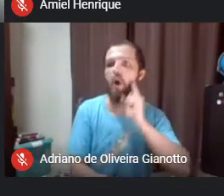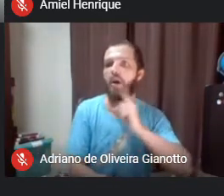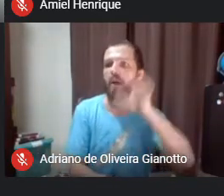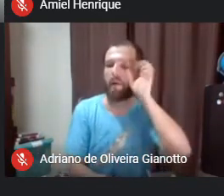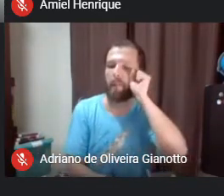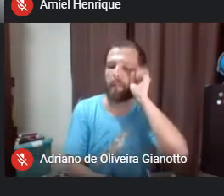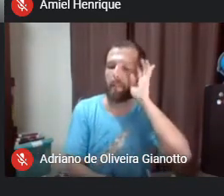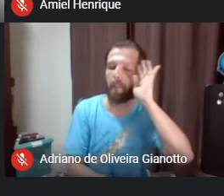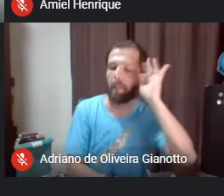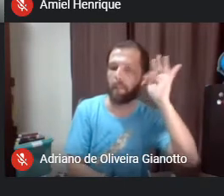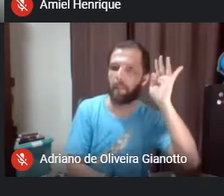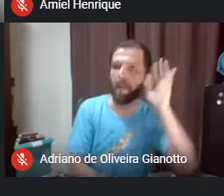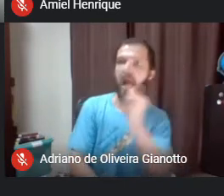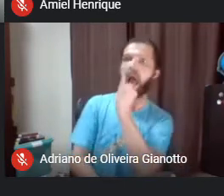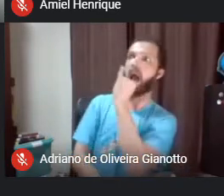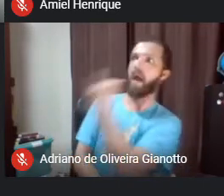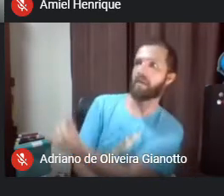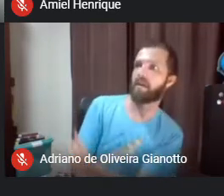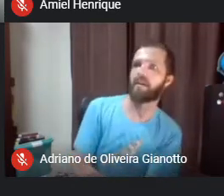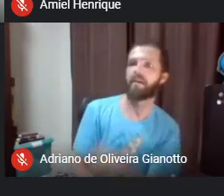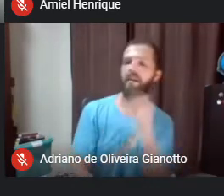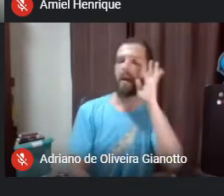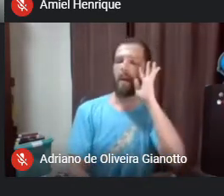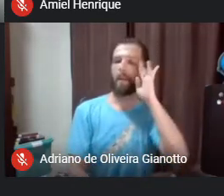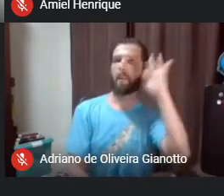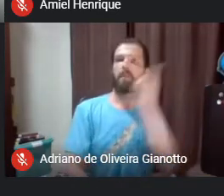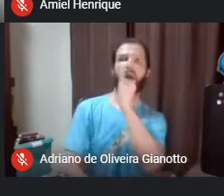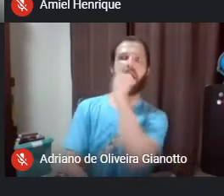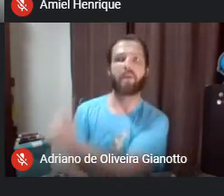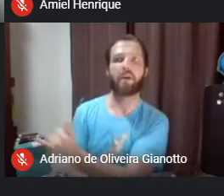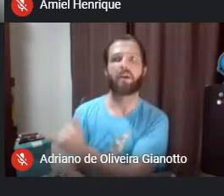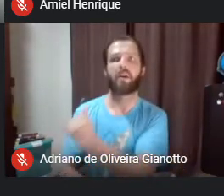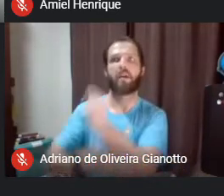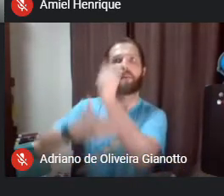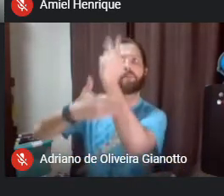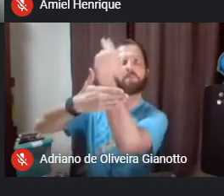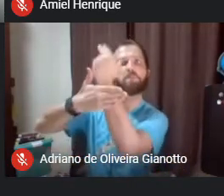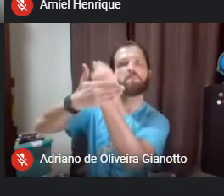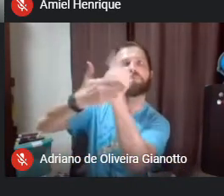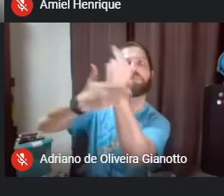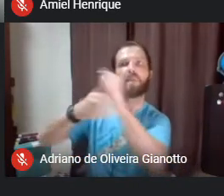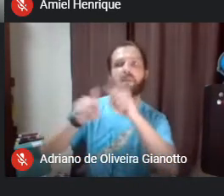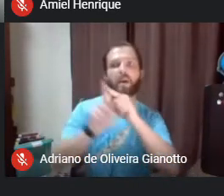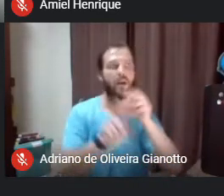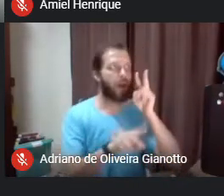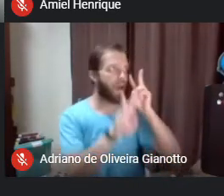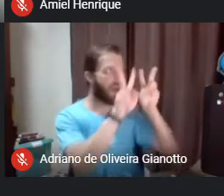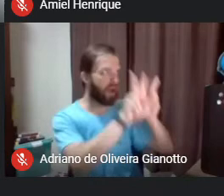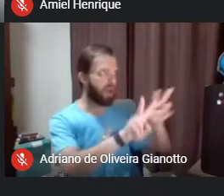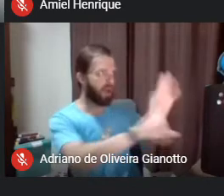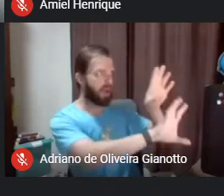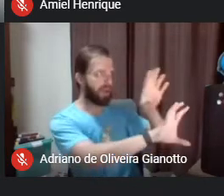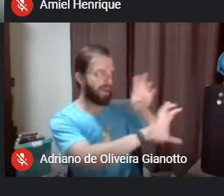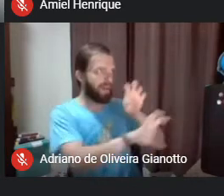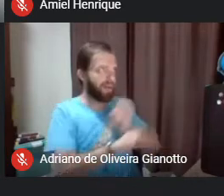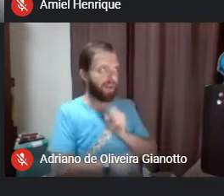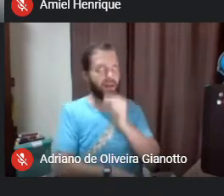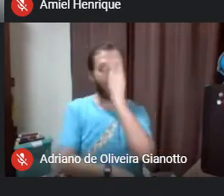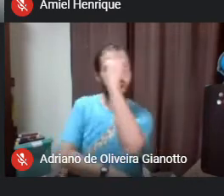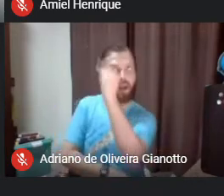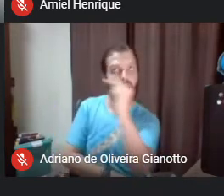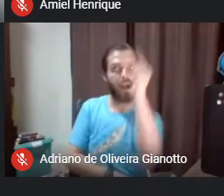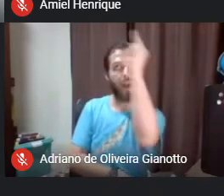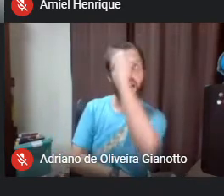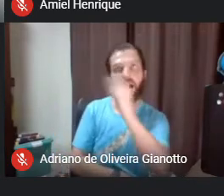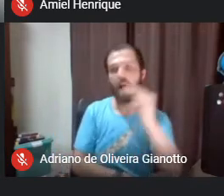capacidade das pessoas surdas. Enfim, mas via aquela pessoa surda ali que tinha um dom de